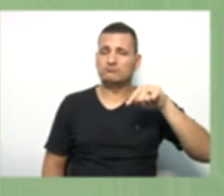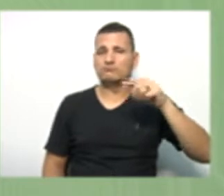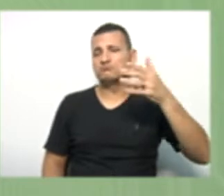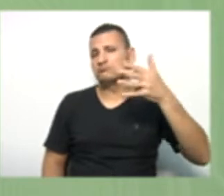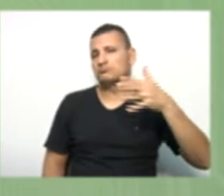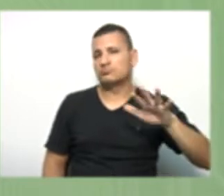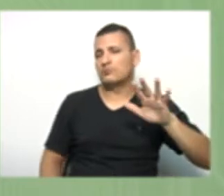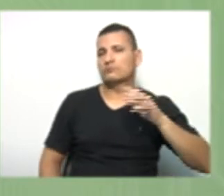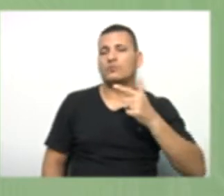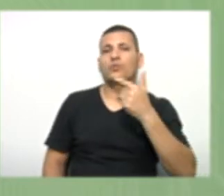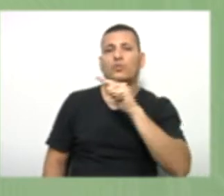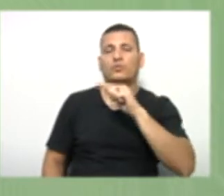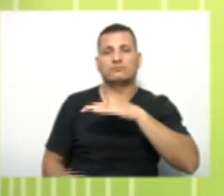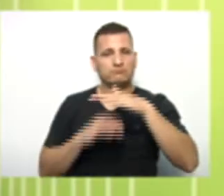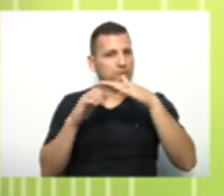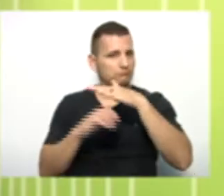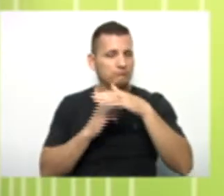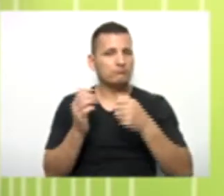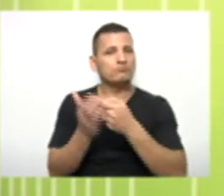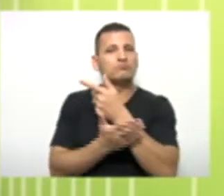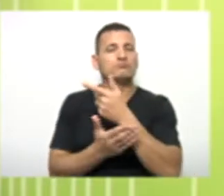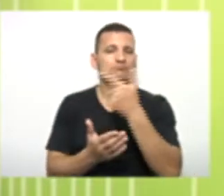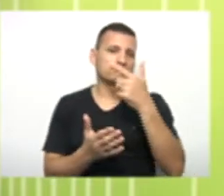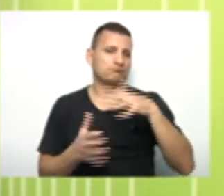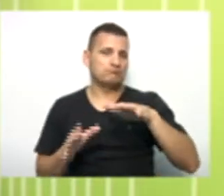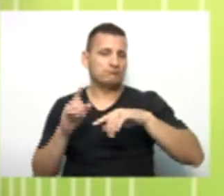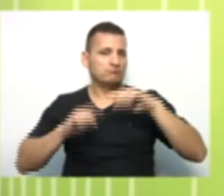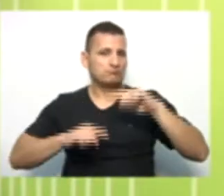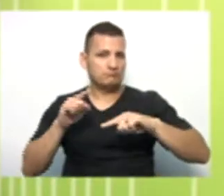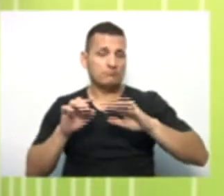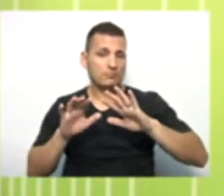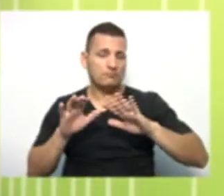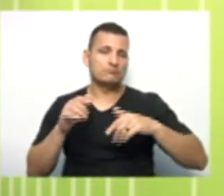não cooperativo, mas muitas vezes é necessário.